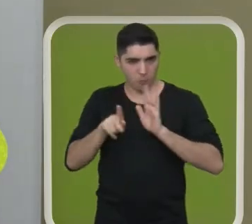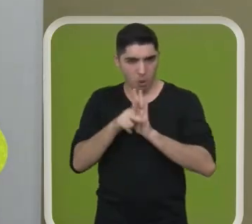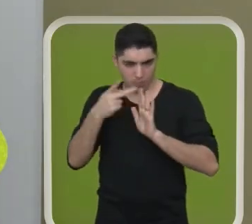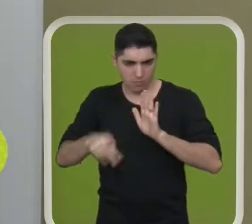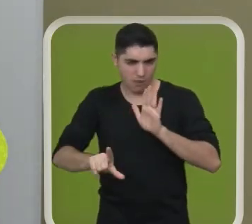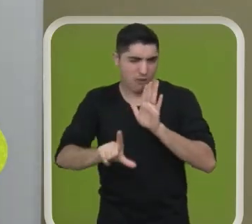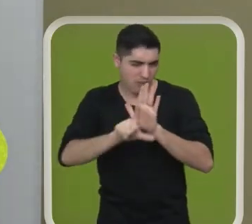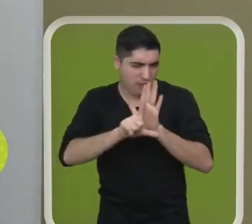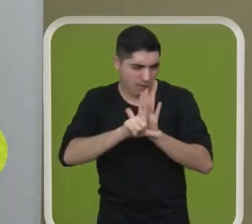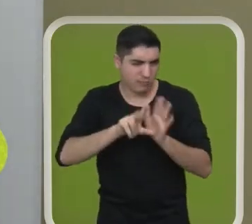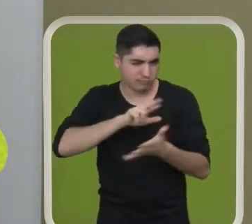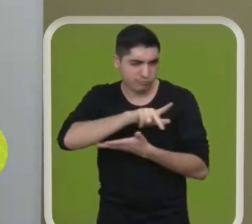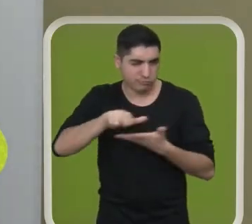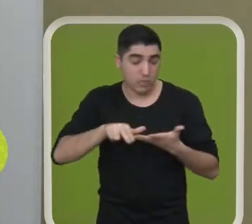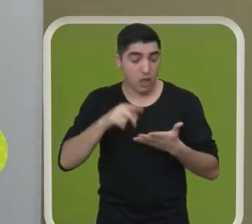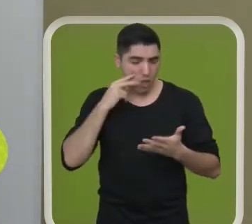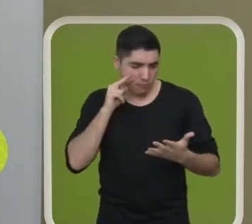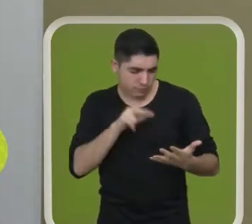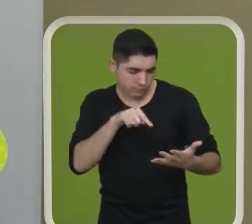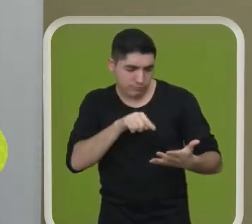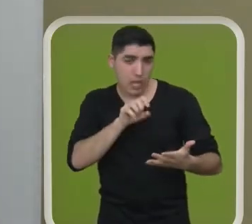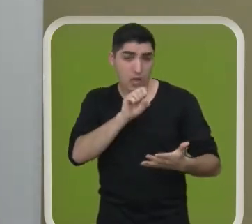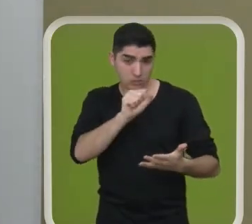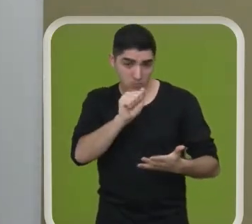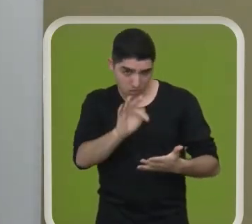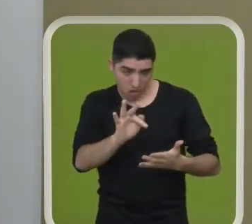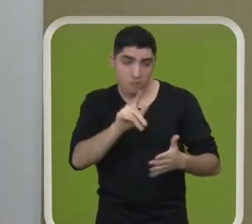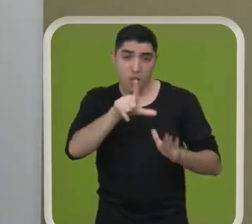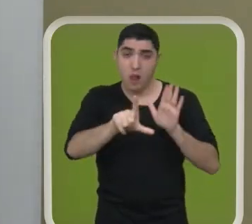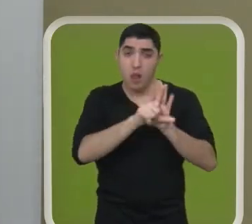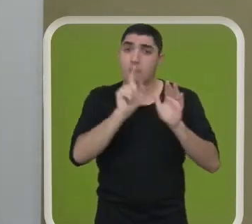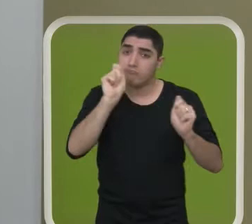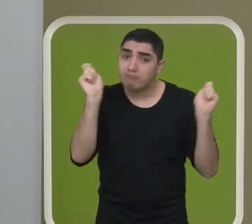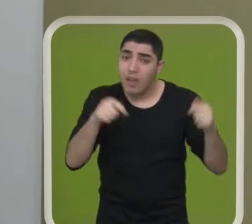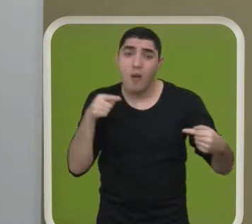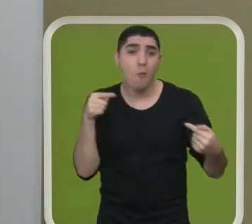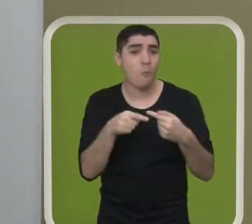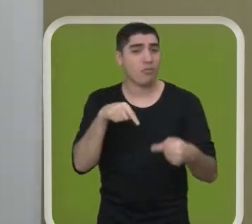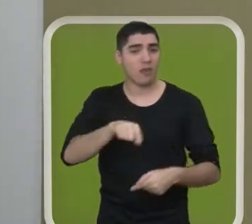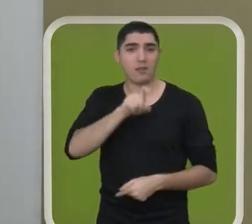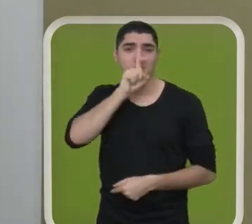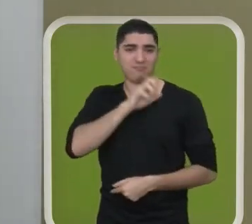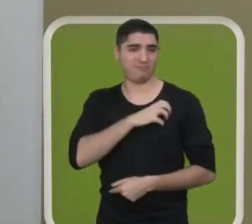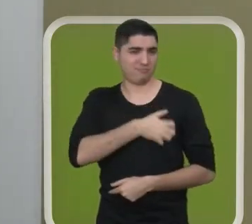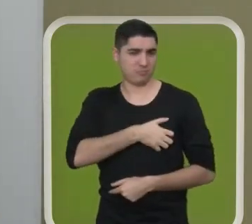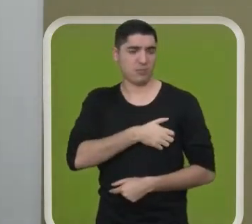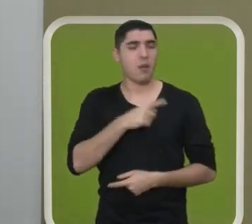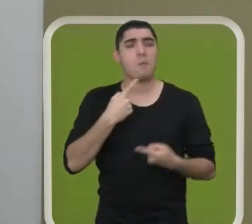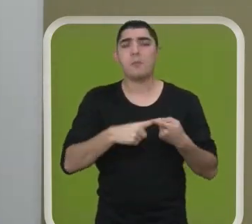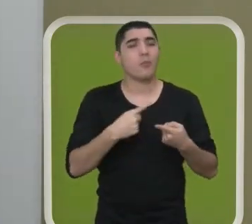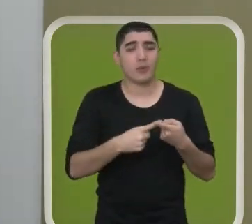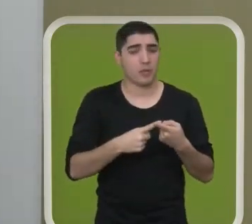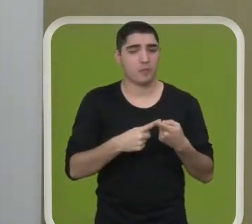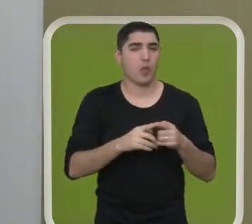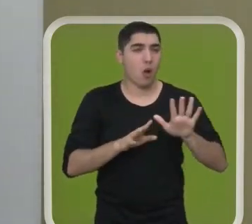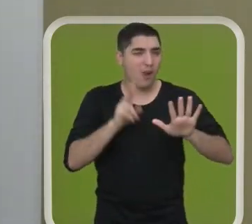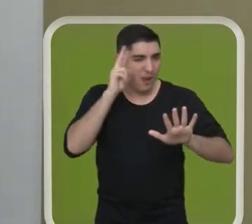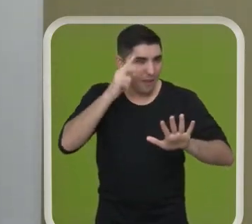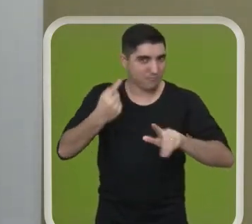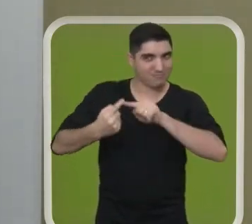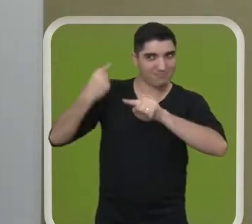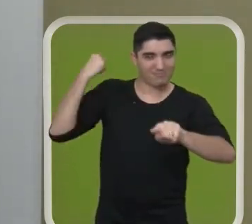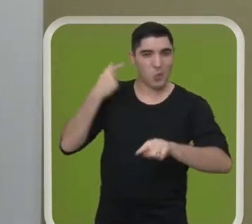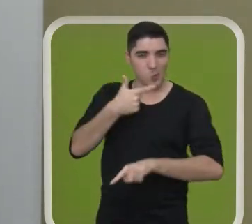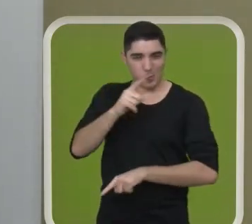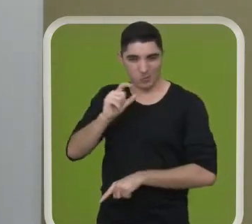esta lei é específica, ela cai como uma luva para o São José. Vou te explicar o porquê. Primeiro, só relembrando lá, como você falou, em 2006,